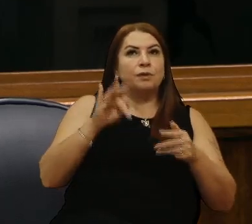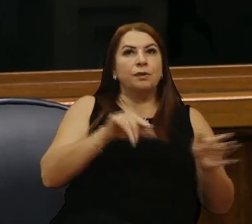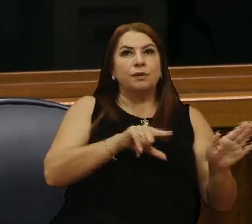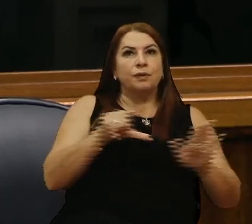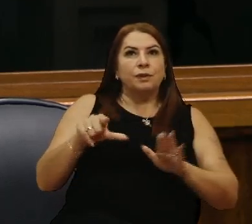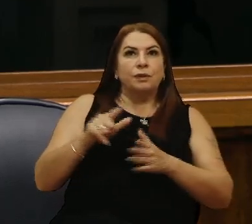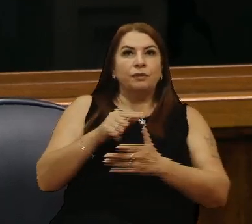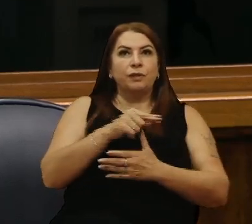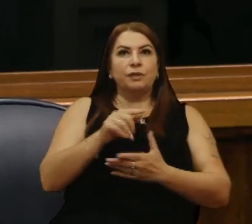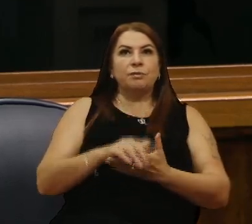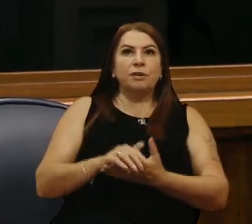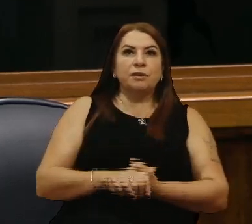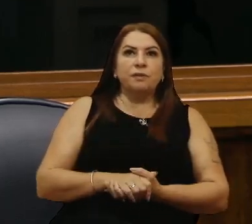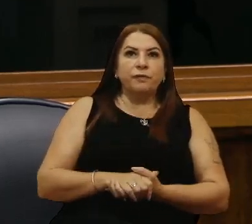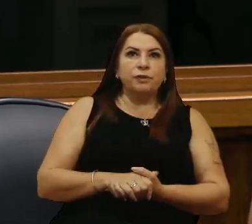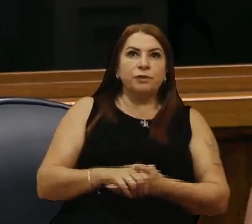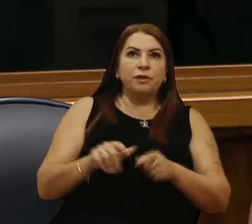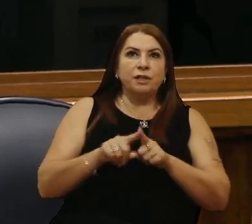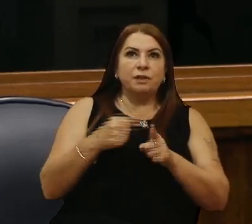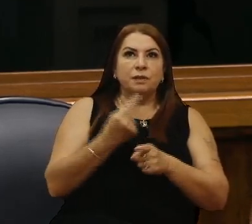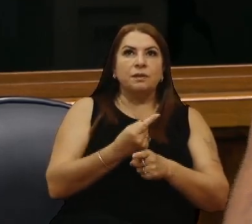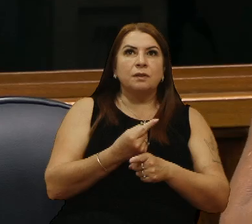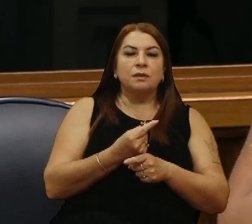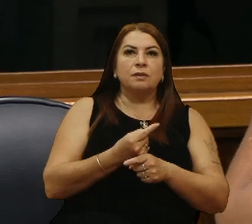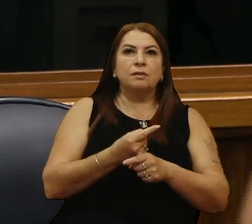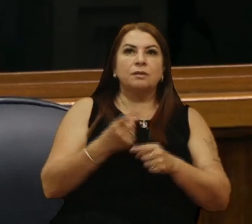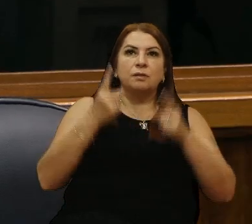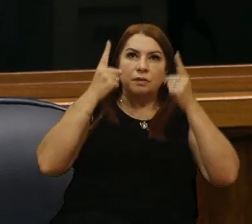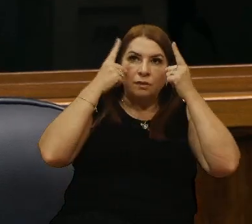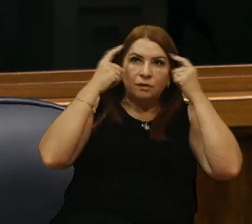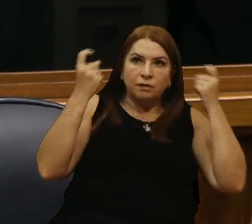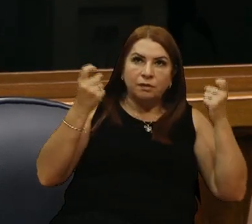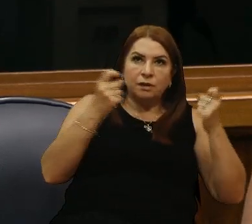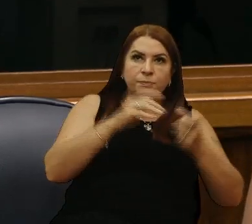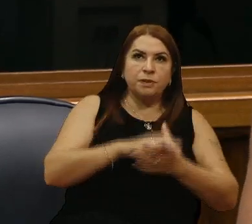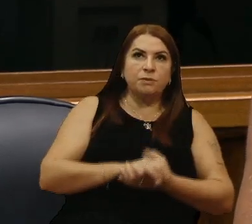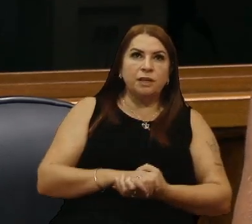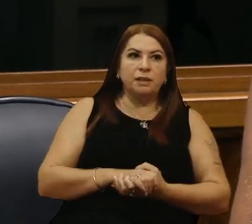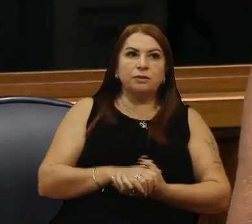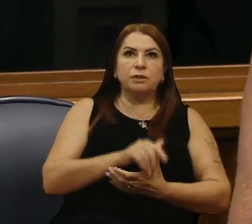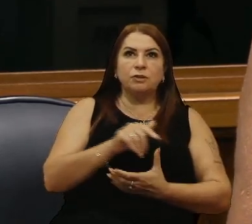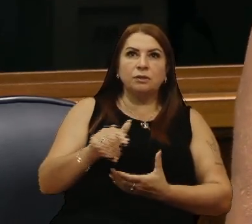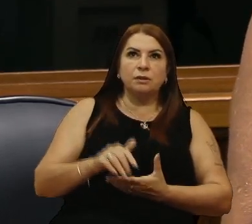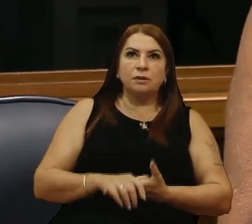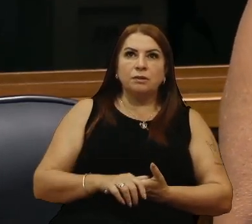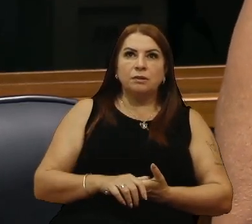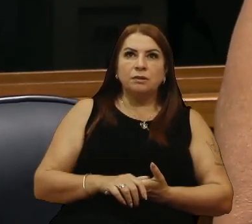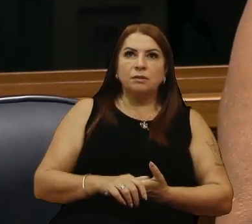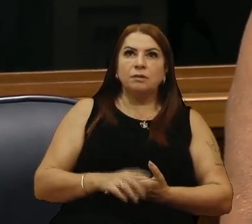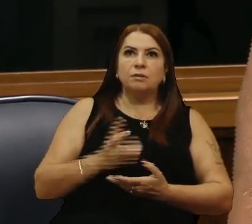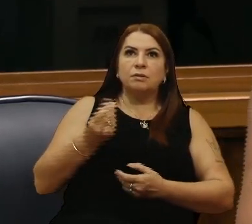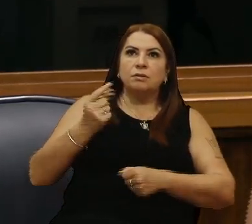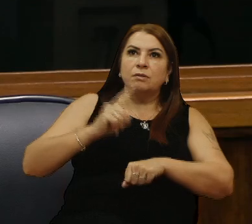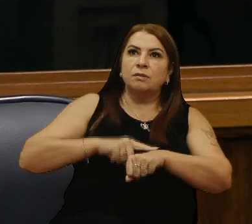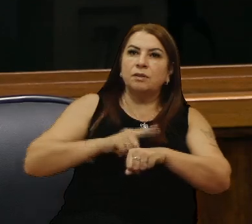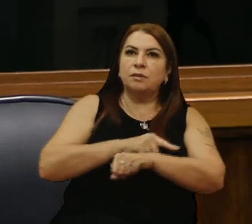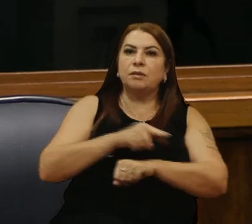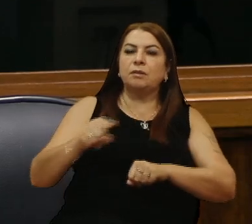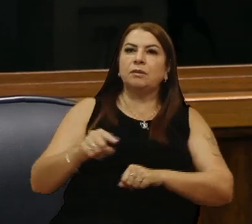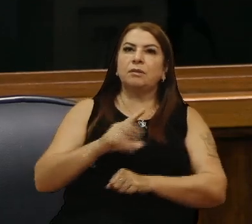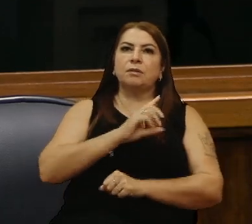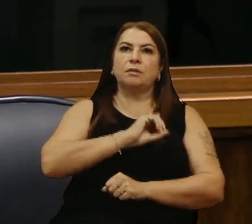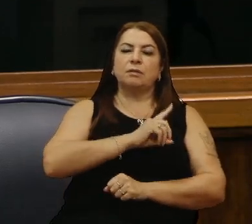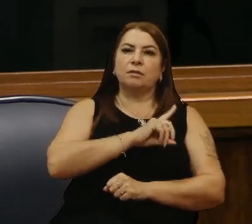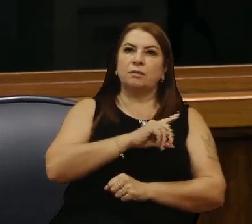dos momentos piores que acontecem as agressões. E há muito tempo já nos foi colocado para o delegado